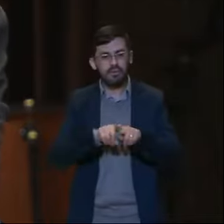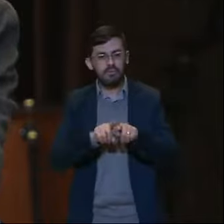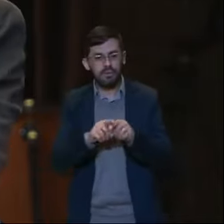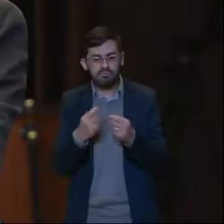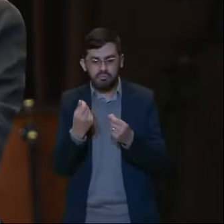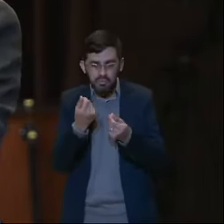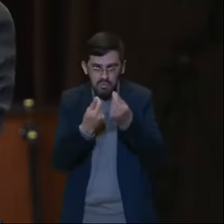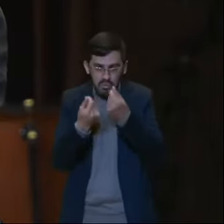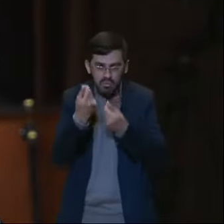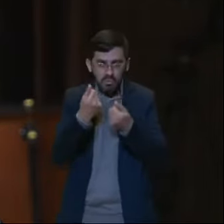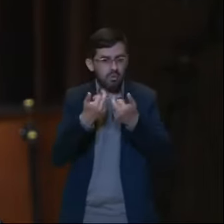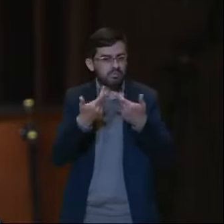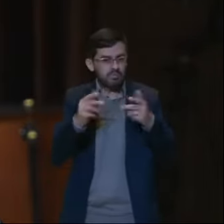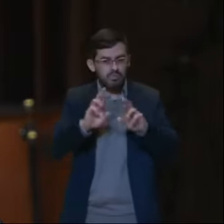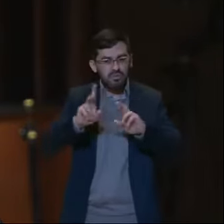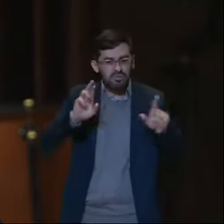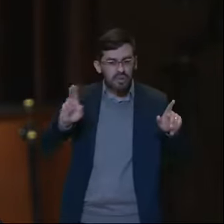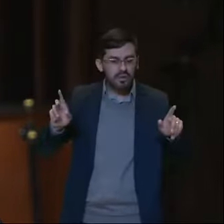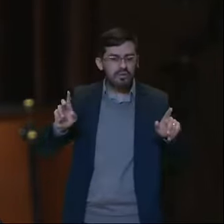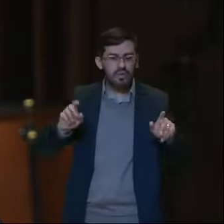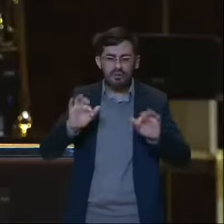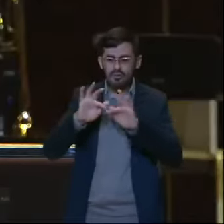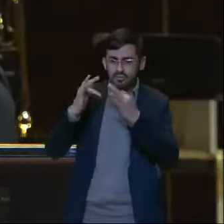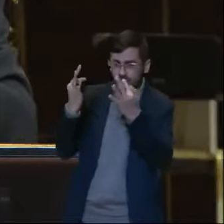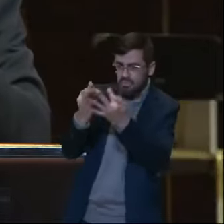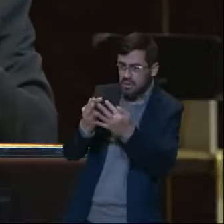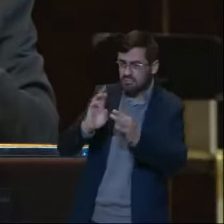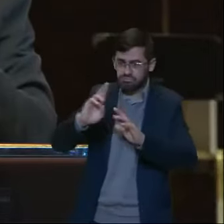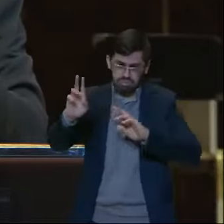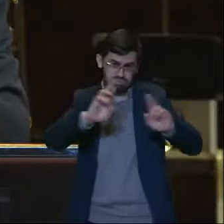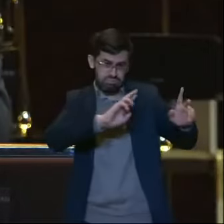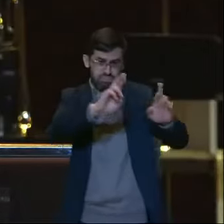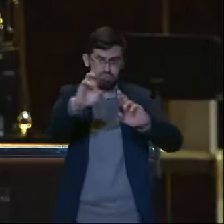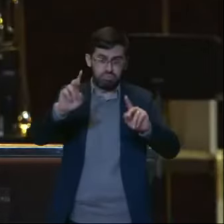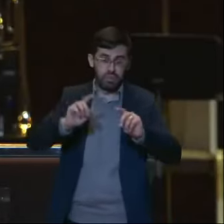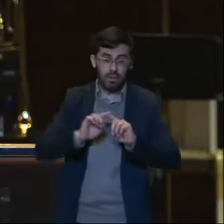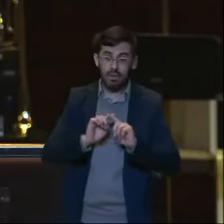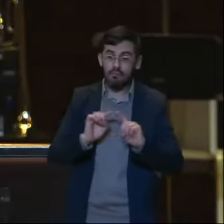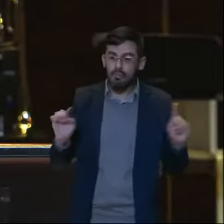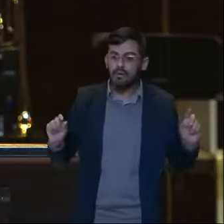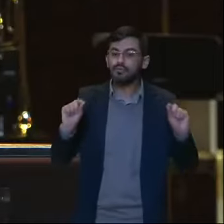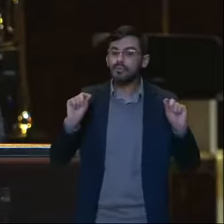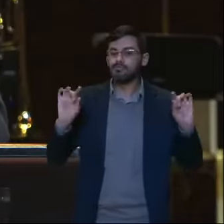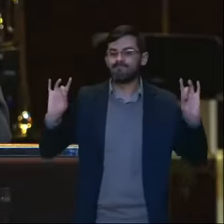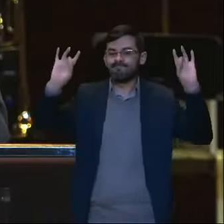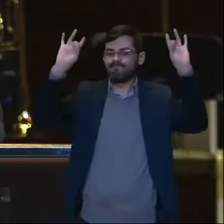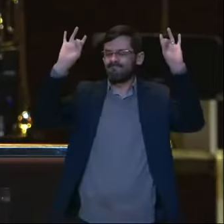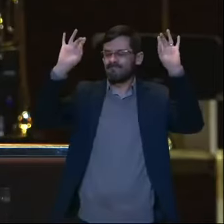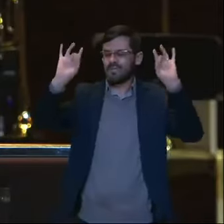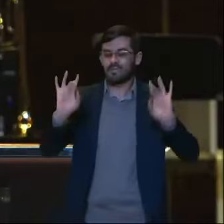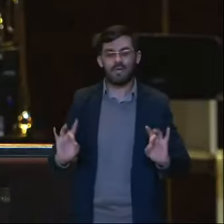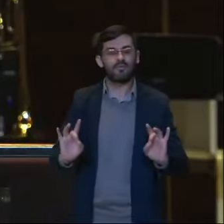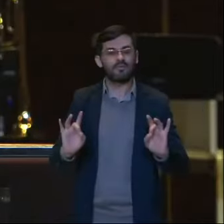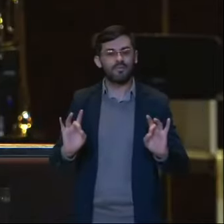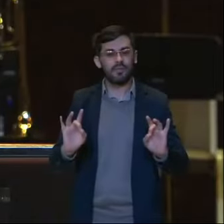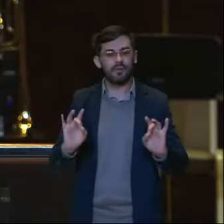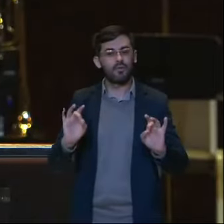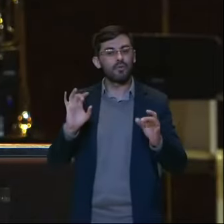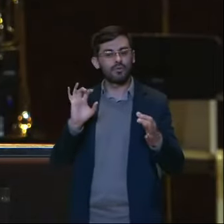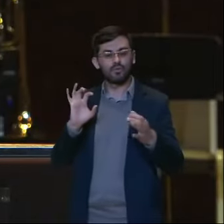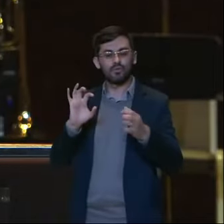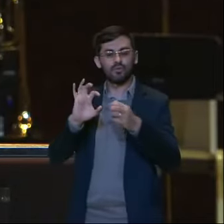econômica pode ser diferente, família, estrutura familiar pode ser diferente, mas algo que é especial, que aquilo que nos